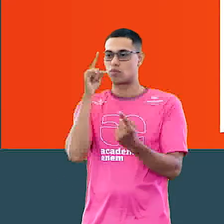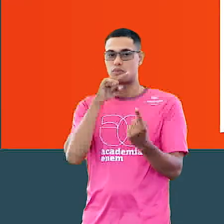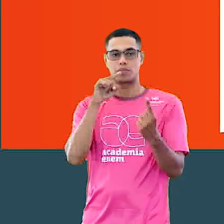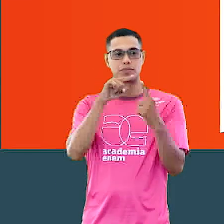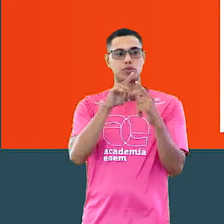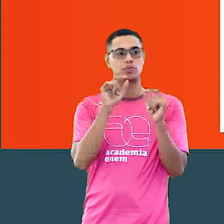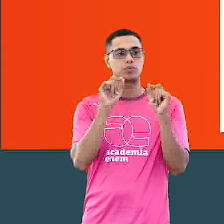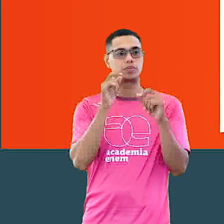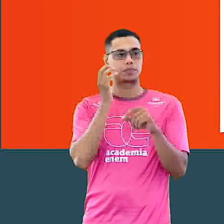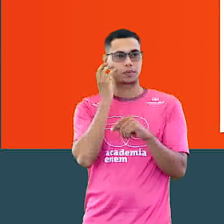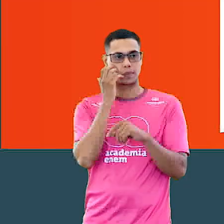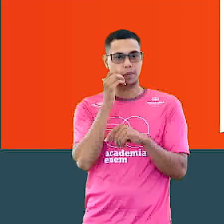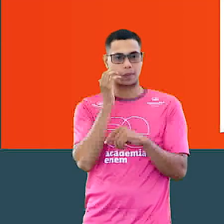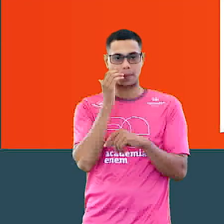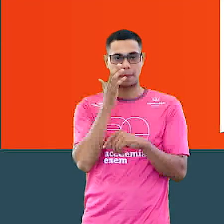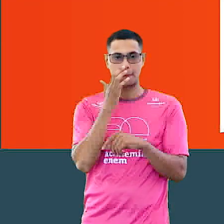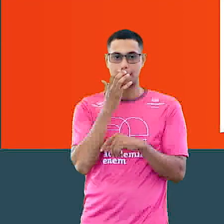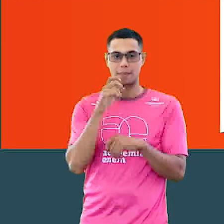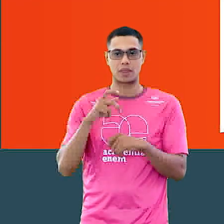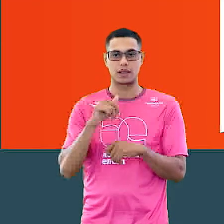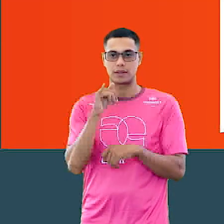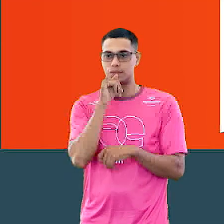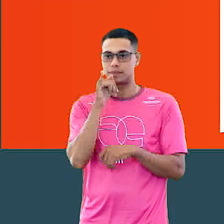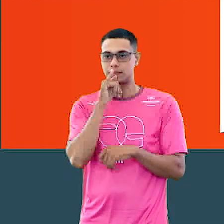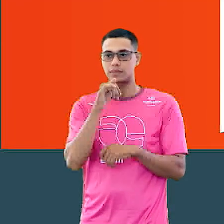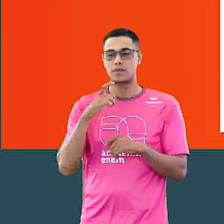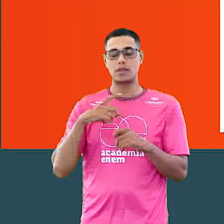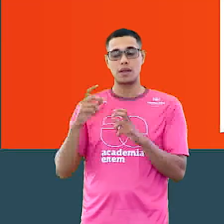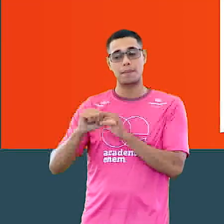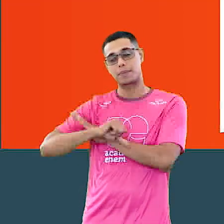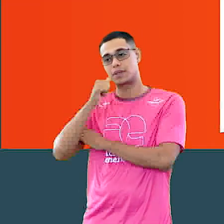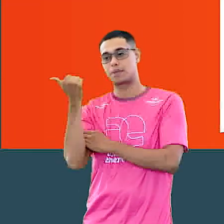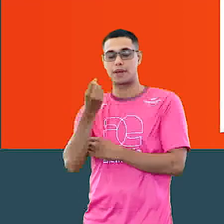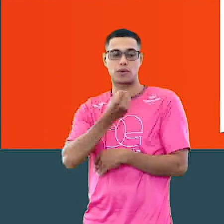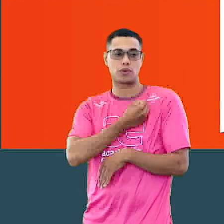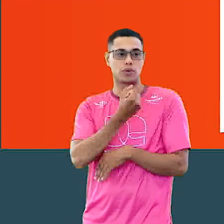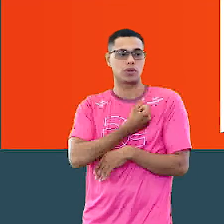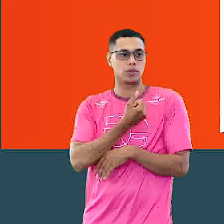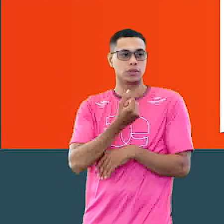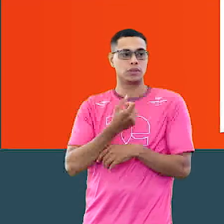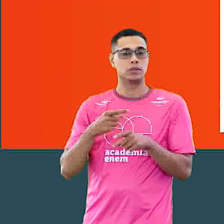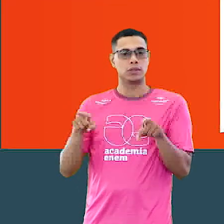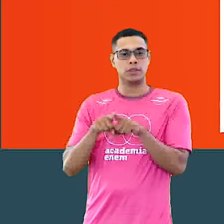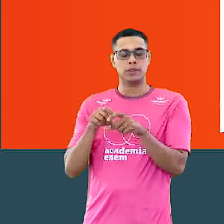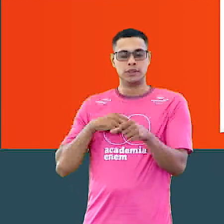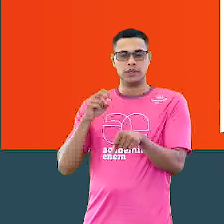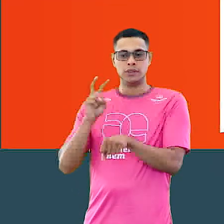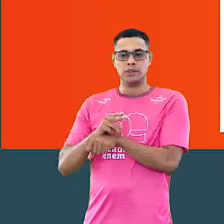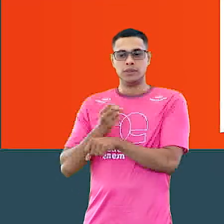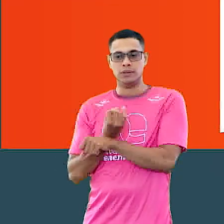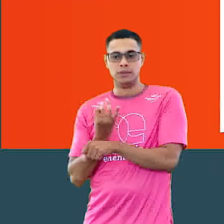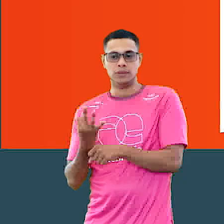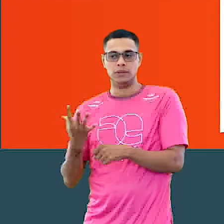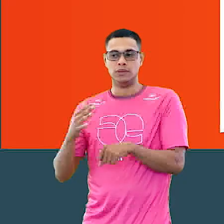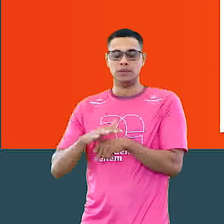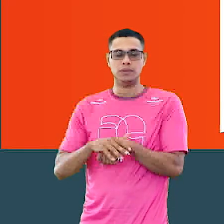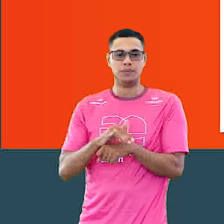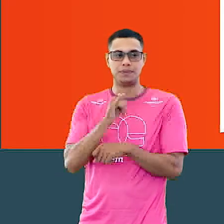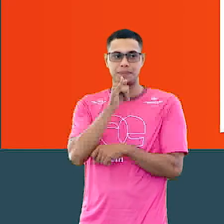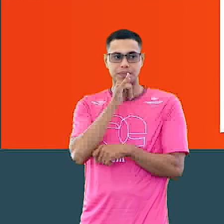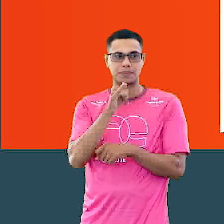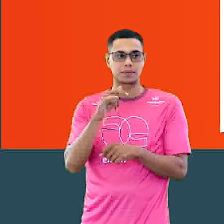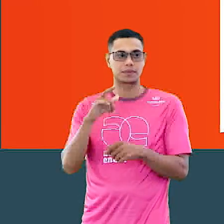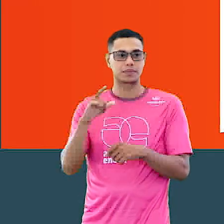você olhar como é que está a sua média de sua nota e o número de vagas que tem. Já que você tem a opção